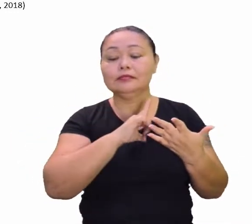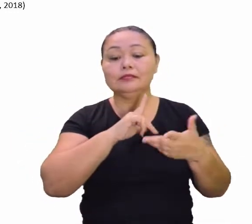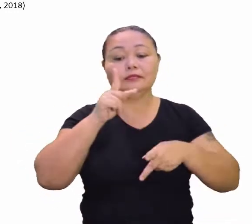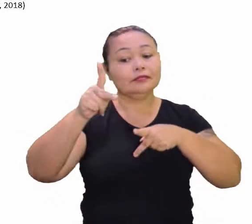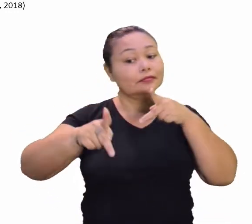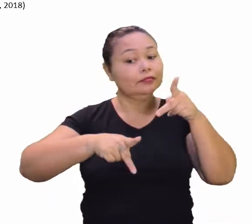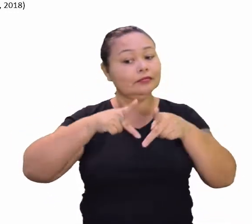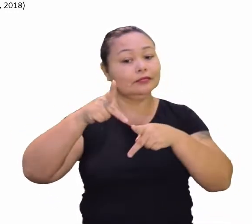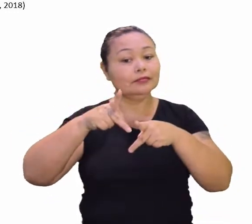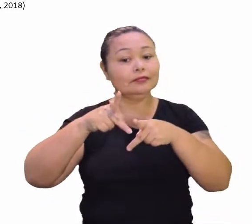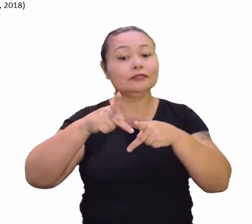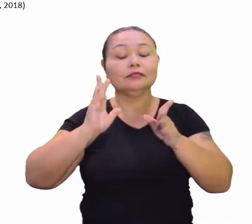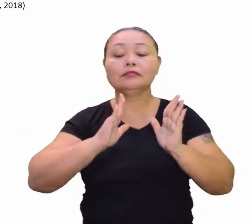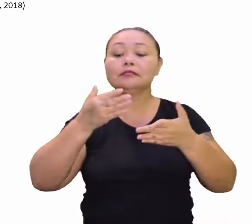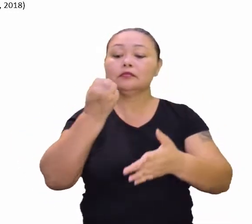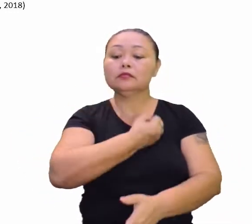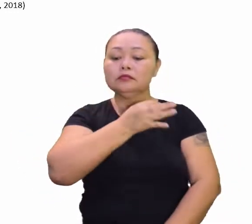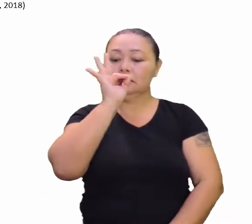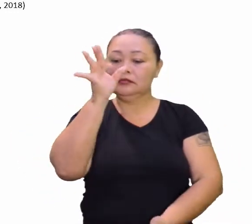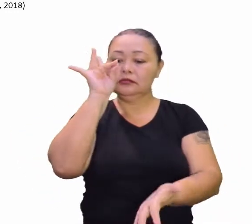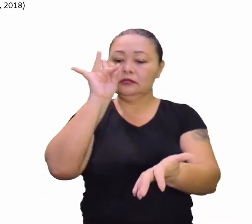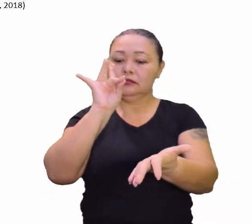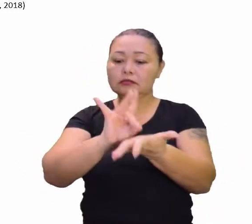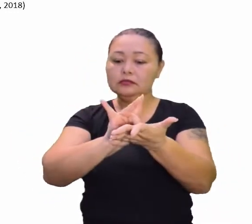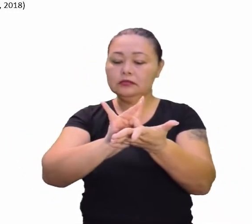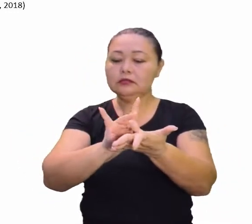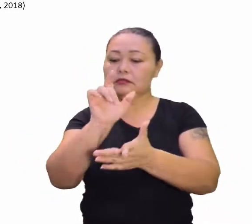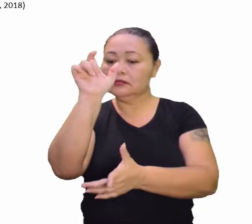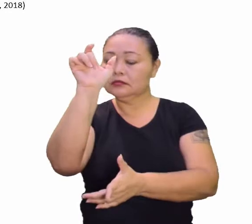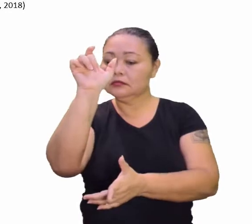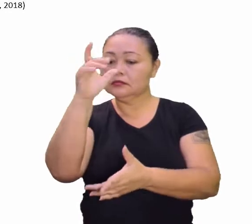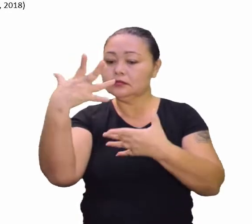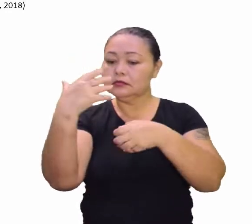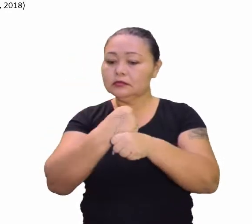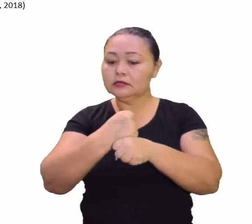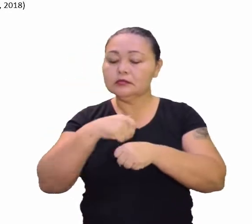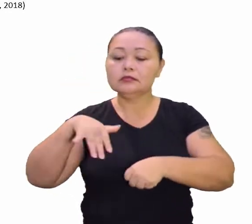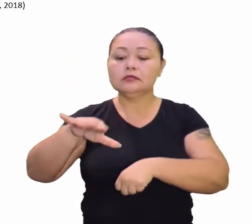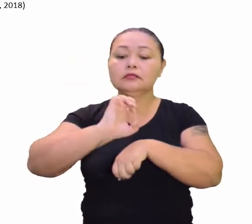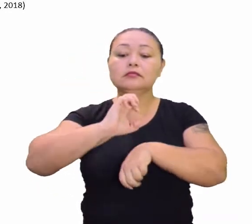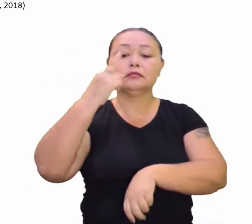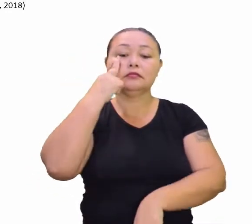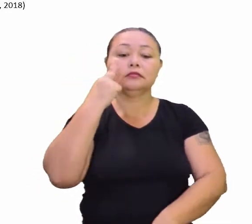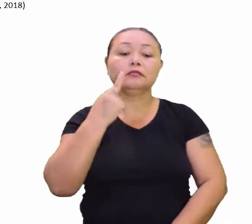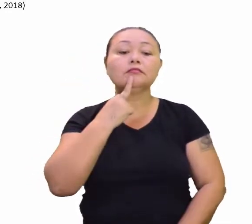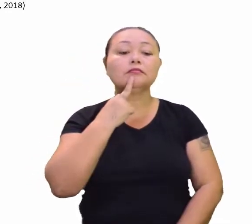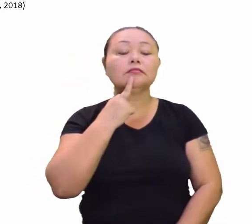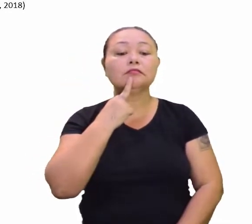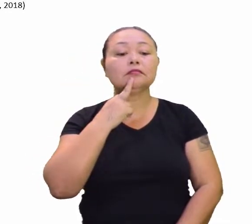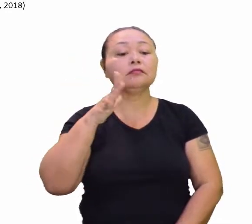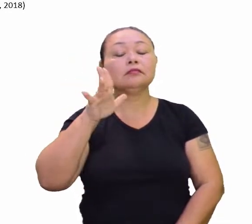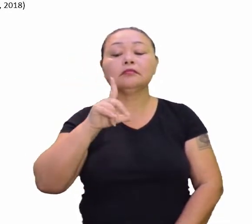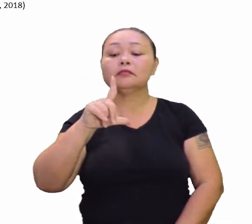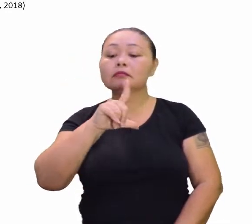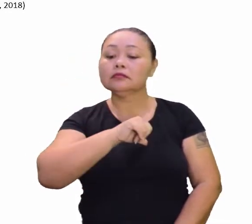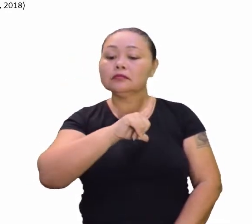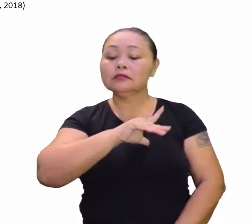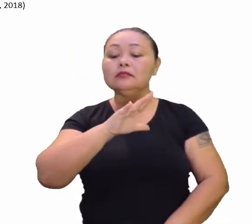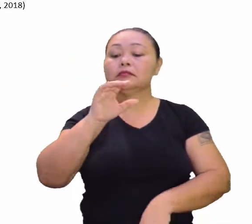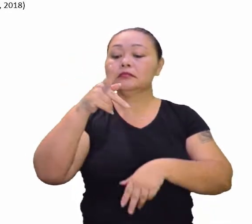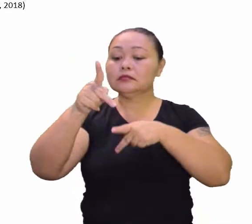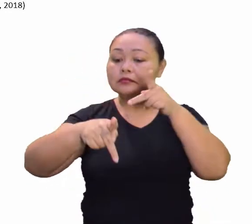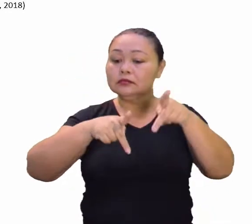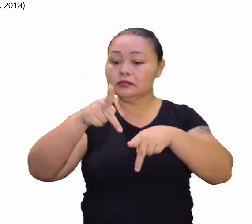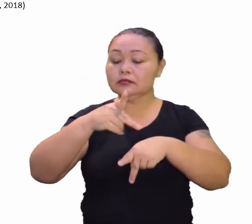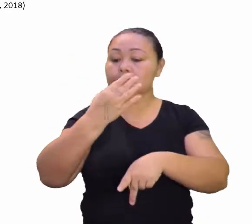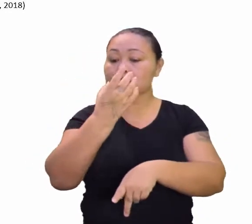de população absoluta, que é o total de habitantes do estado de Rondônia. Então, a população de